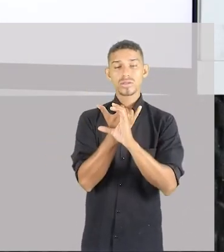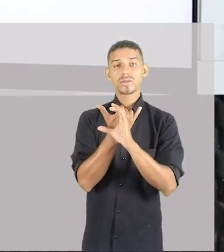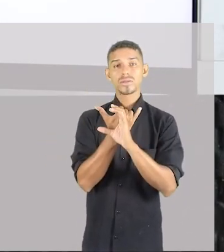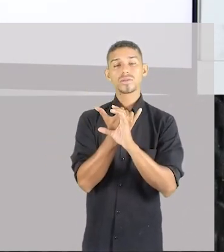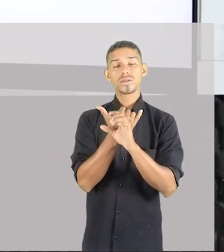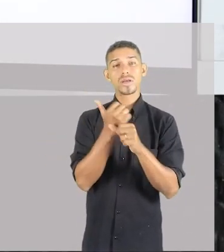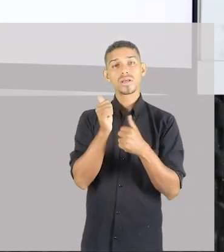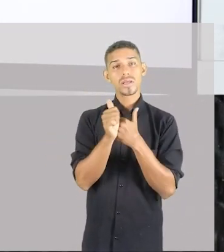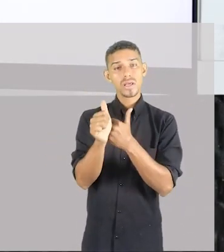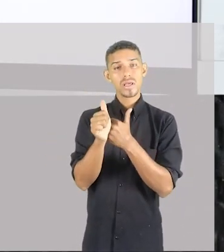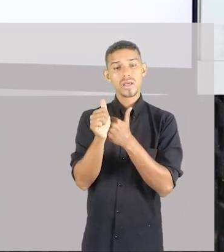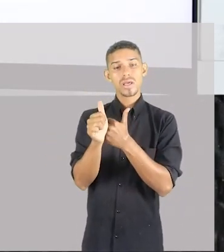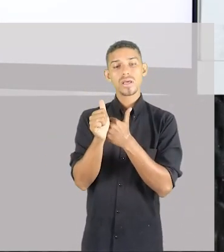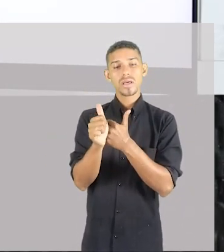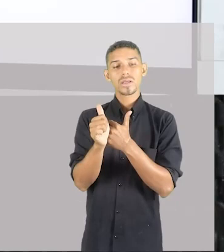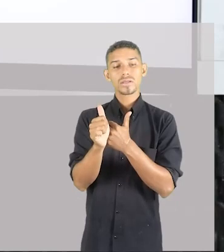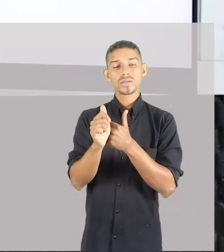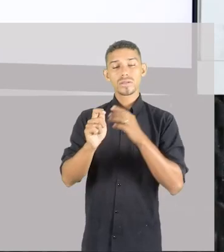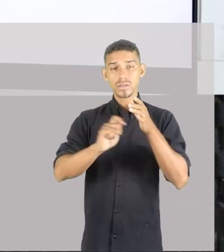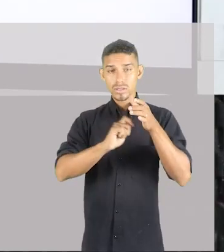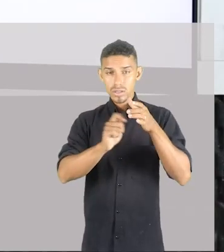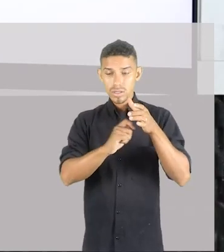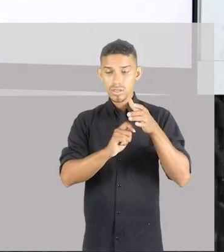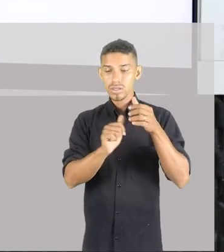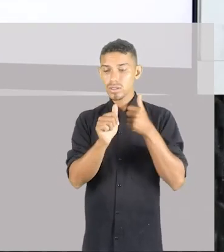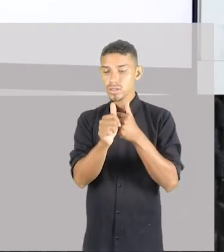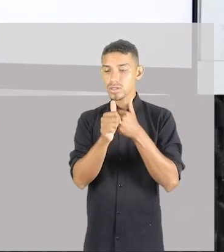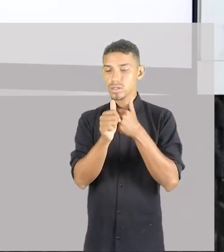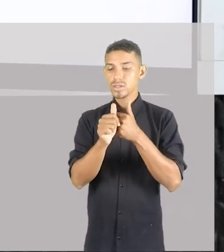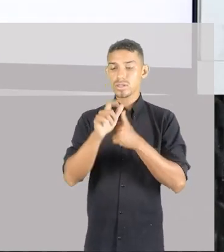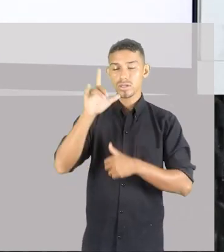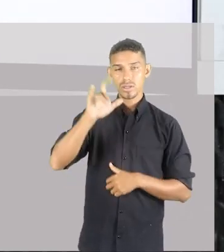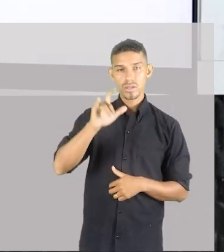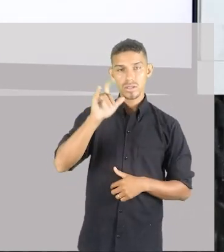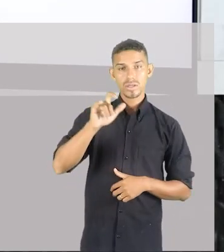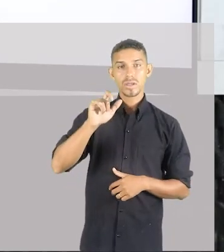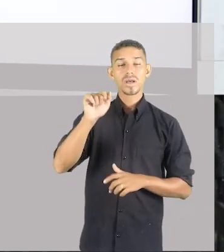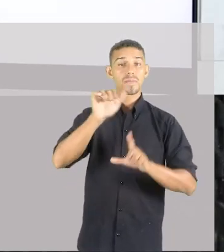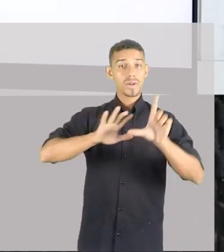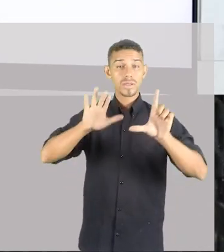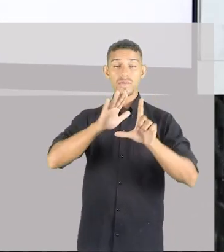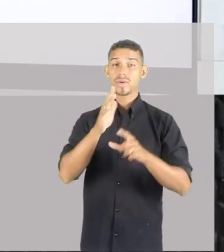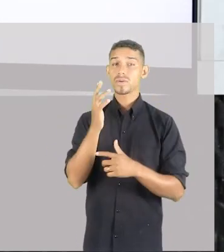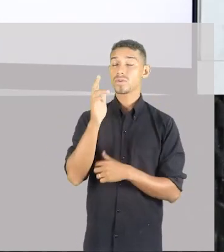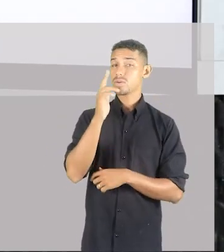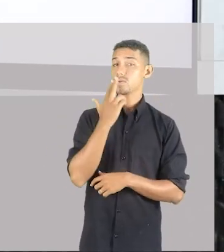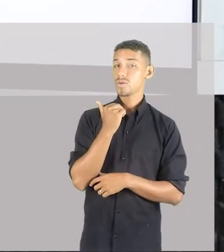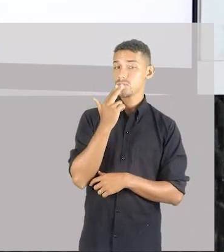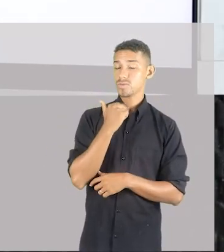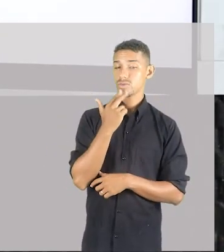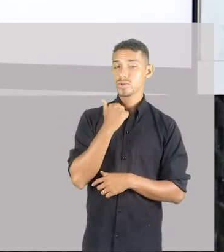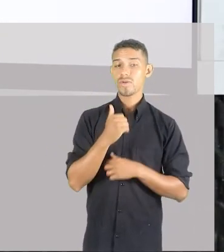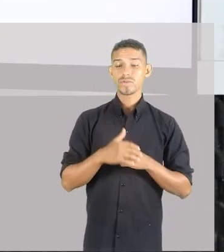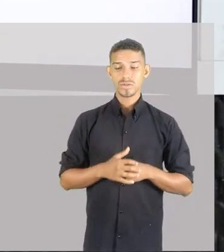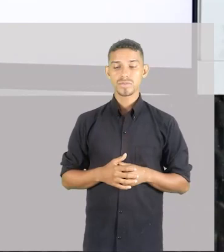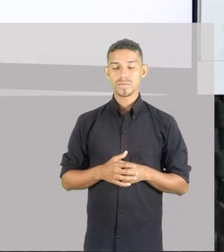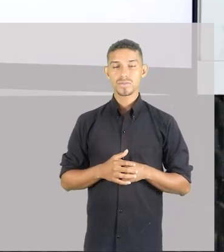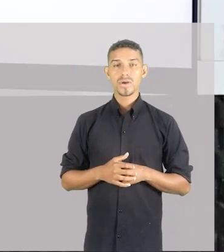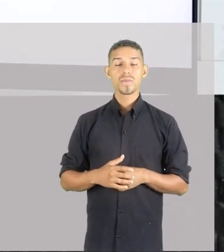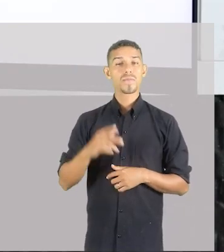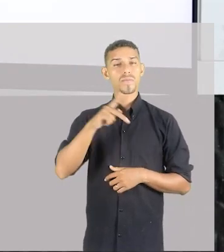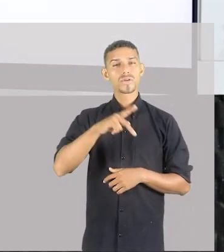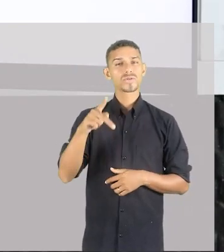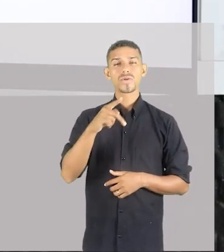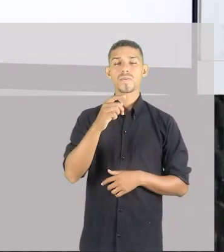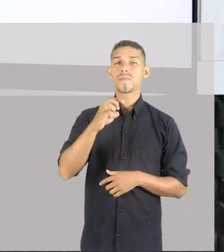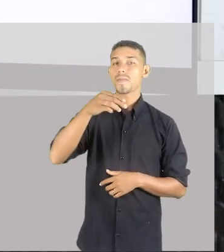dias e segue o Sininho Não esquece e segue a gente no Instagram plataform Gonçalves di @plataforma Gonçalves Dias professor